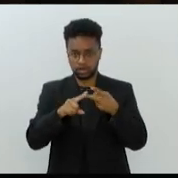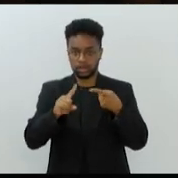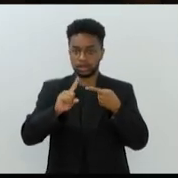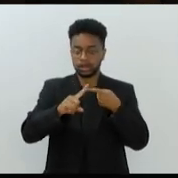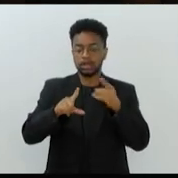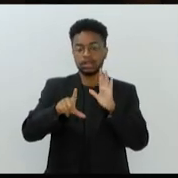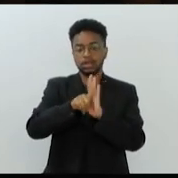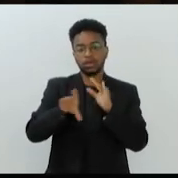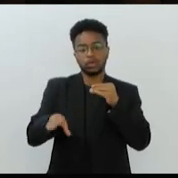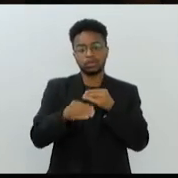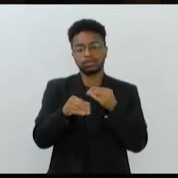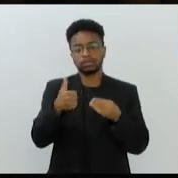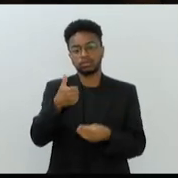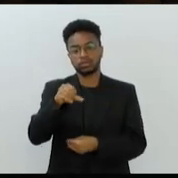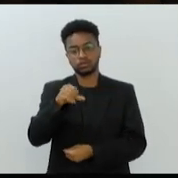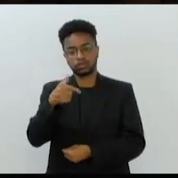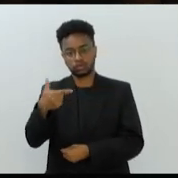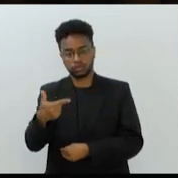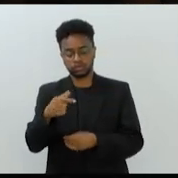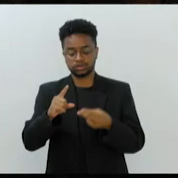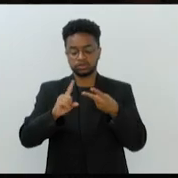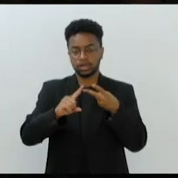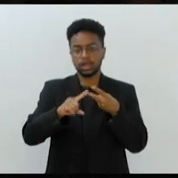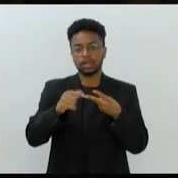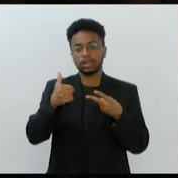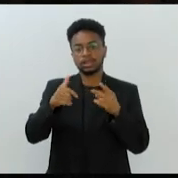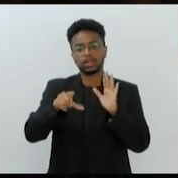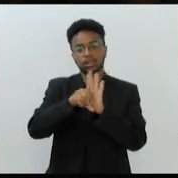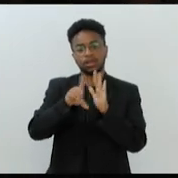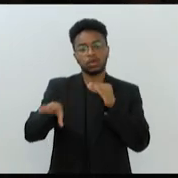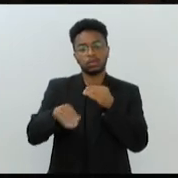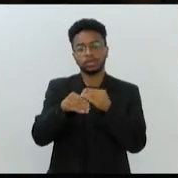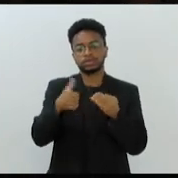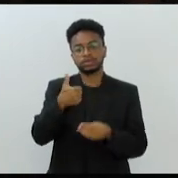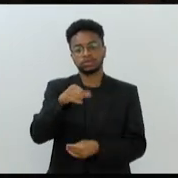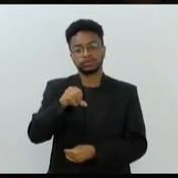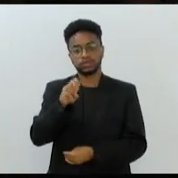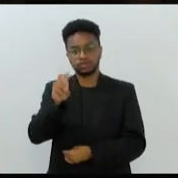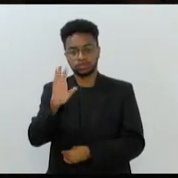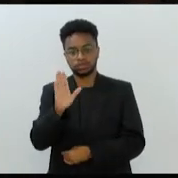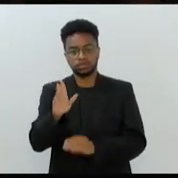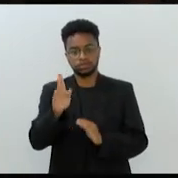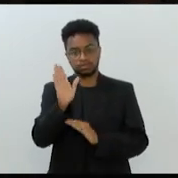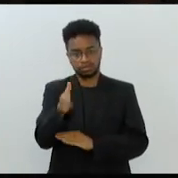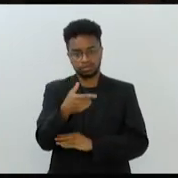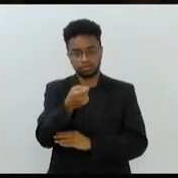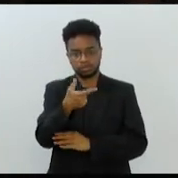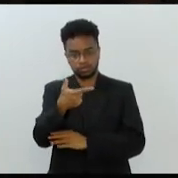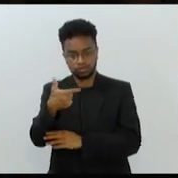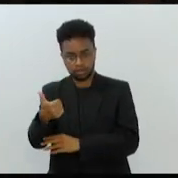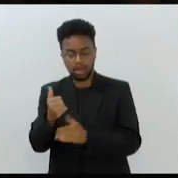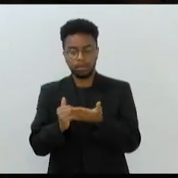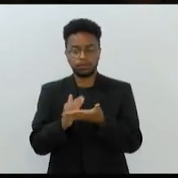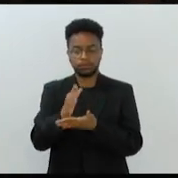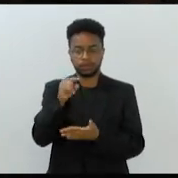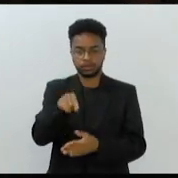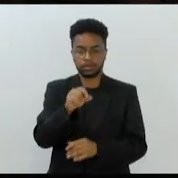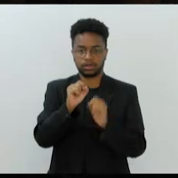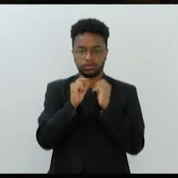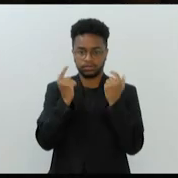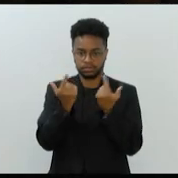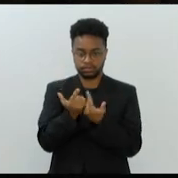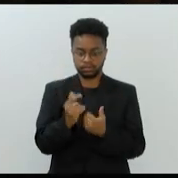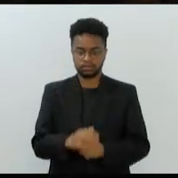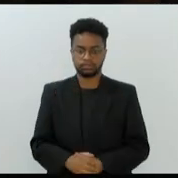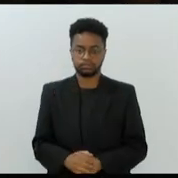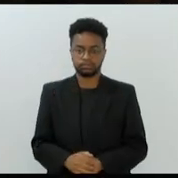Complementar 192 e a Lei Complementar 195 de 2021, aprovadas no âmbito dessa casa. Além